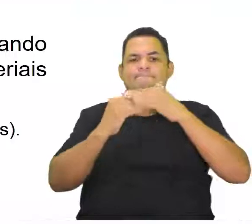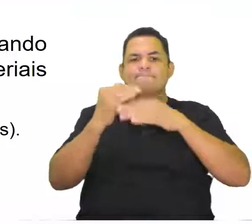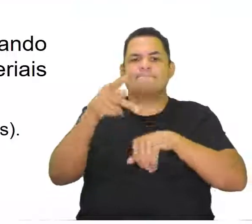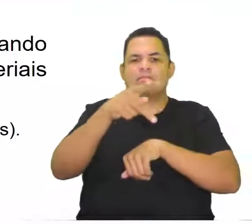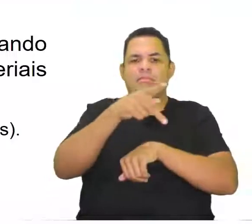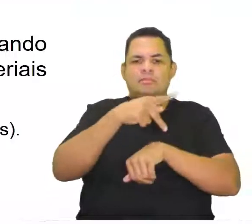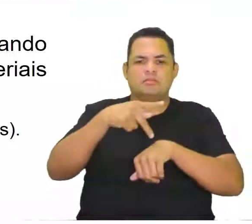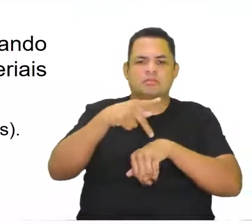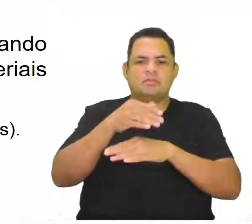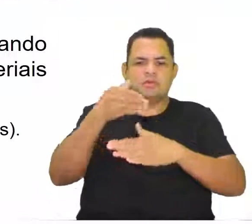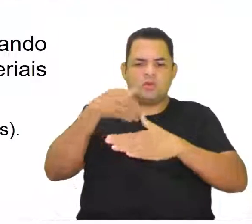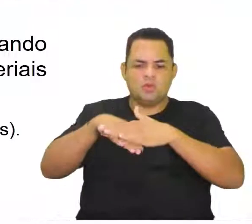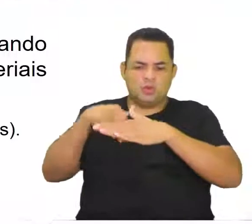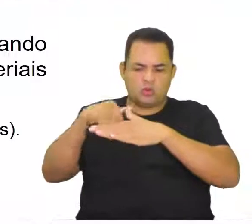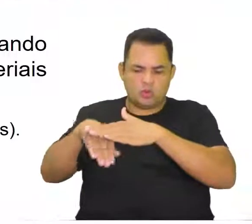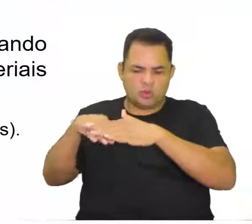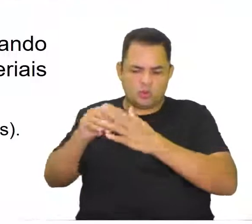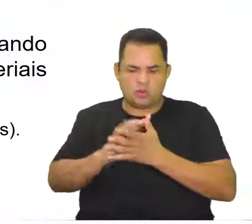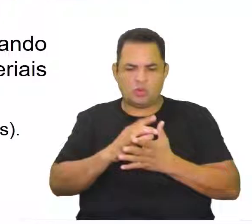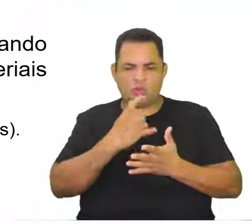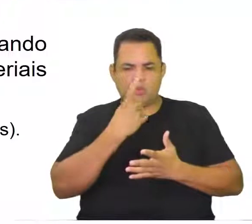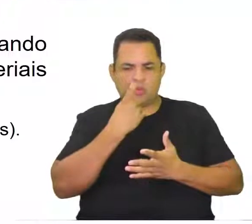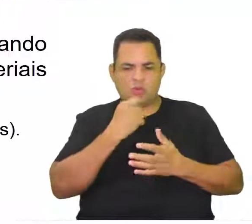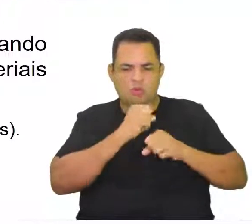armazenado em lixões